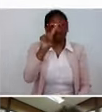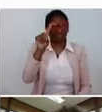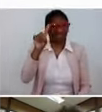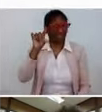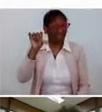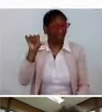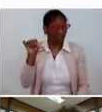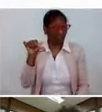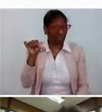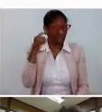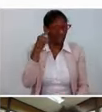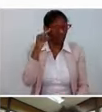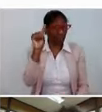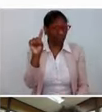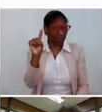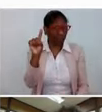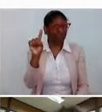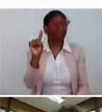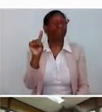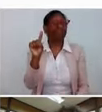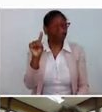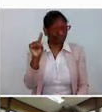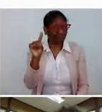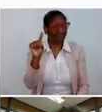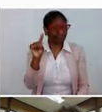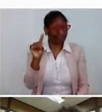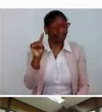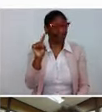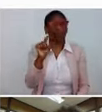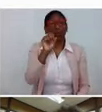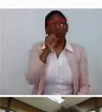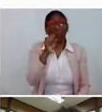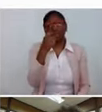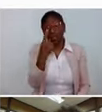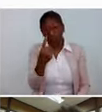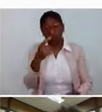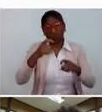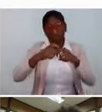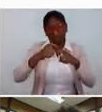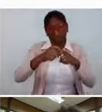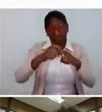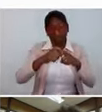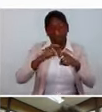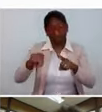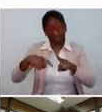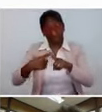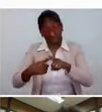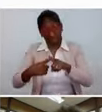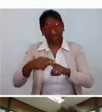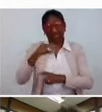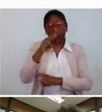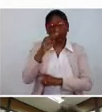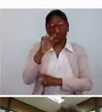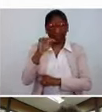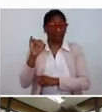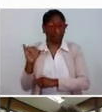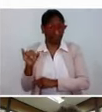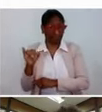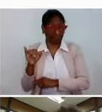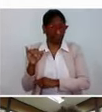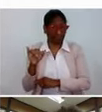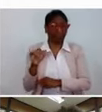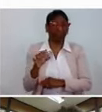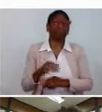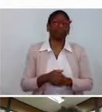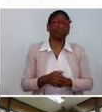em um único dia, 81 em leito clínico e 38 em UTI entre confirmados e suspeitos. E, por